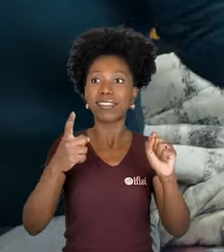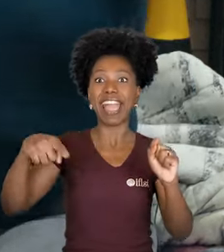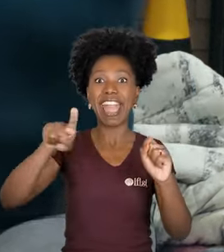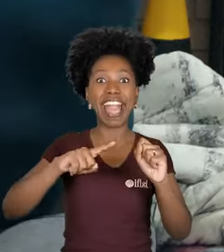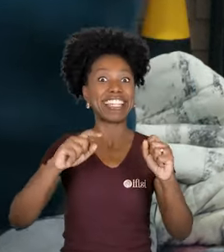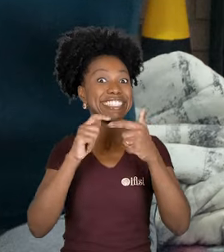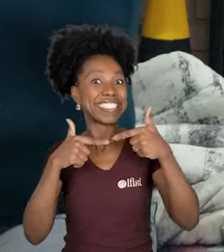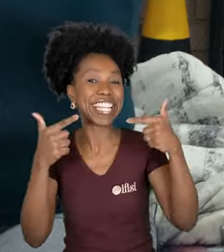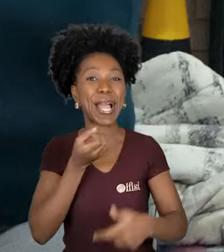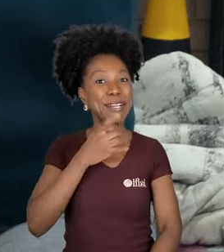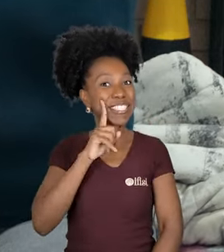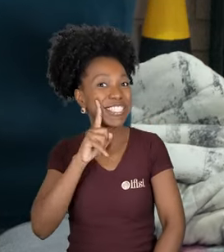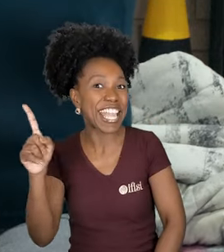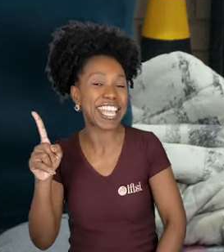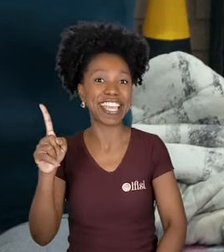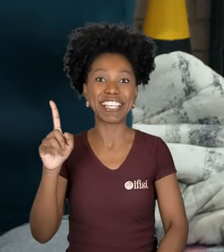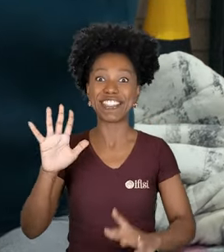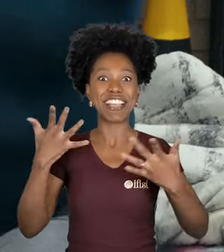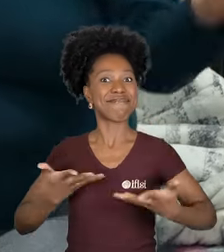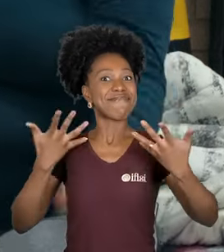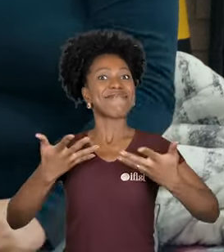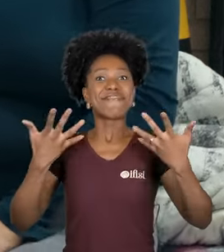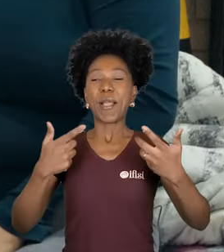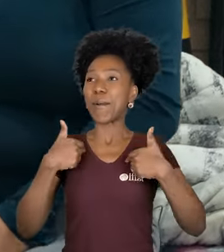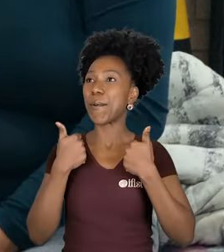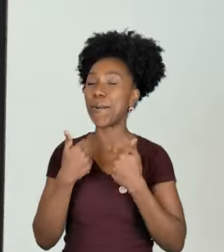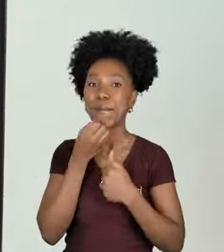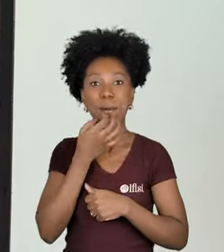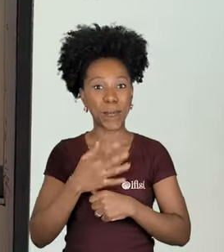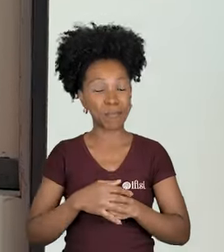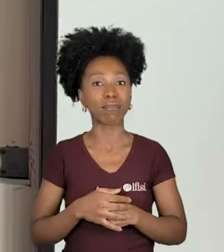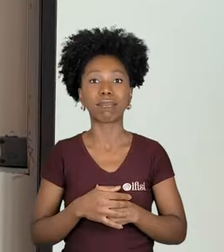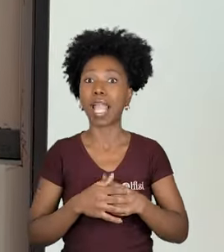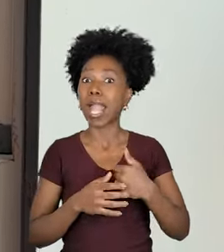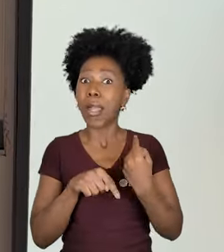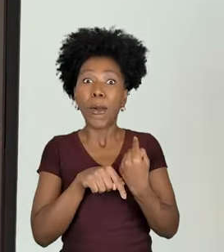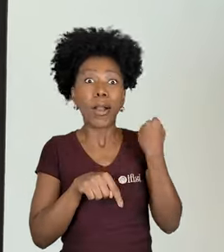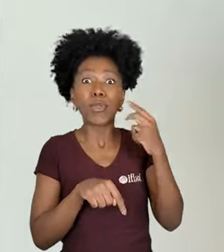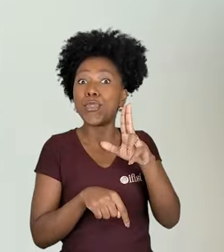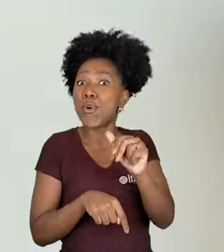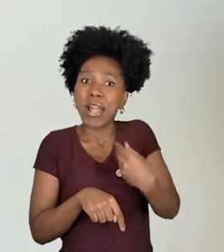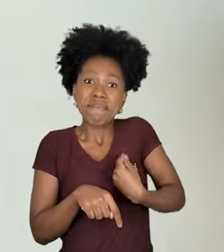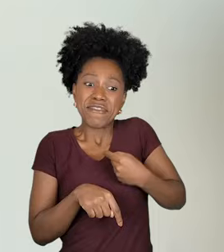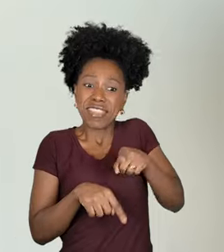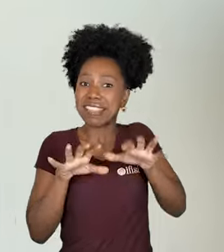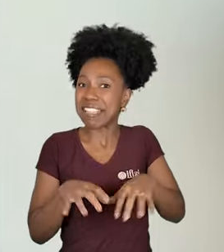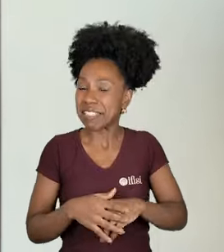escada, elas já estão lá. Ai, bom dia, bom dia. Elas já estão recebendo a gente. Olha, minha rotina como eu nunca tive na minha